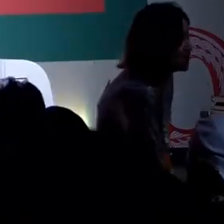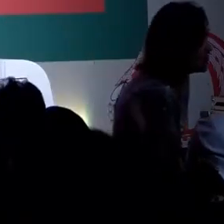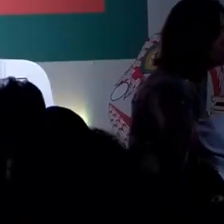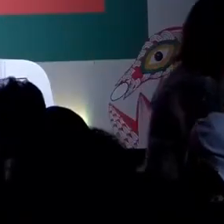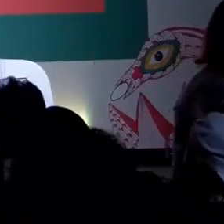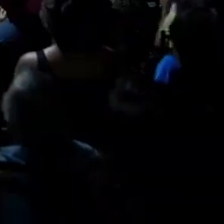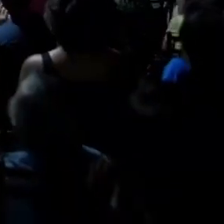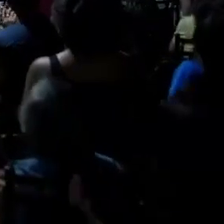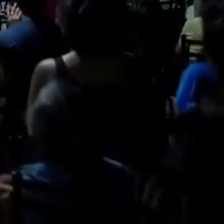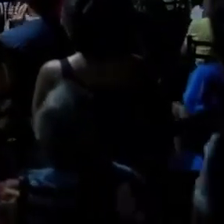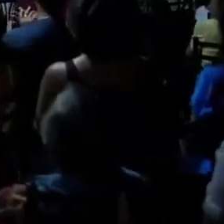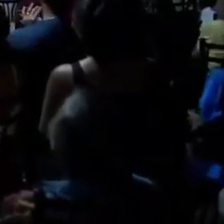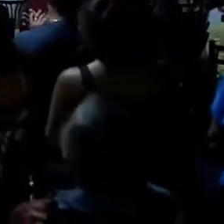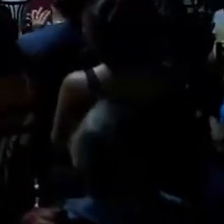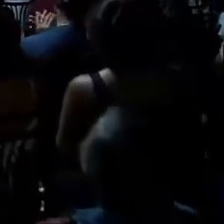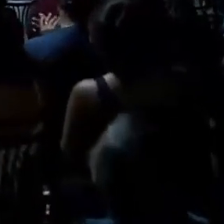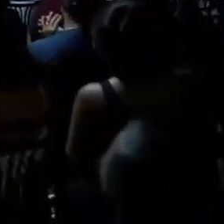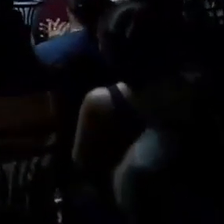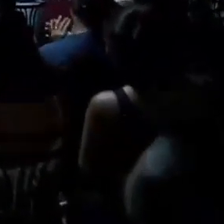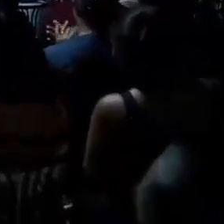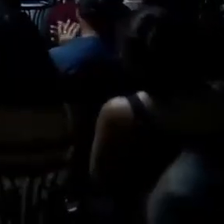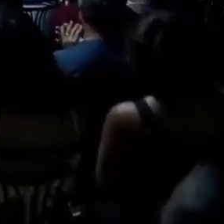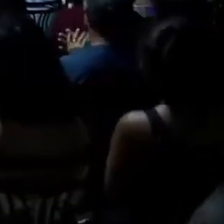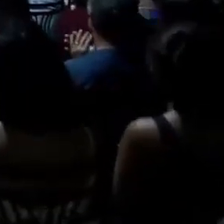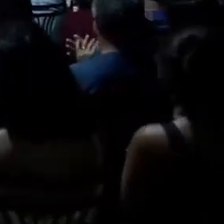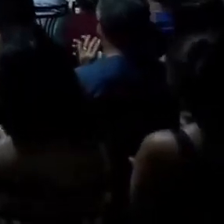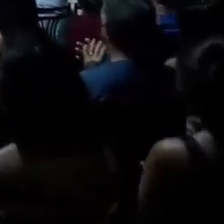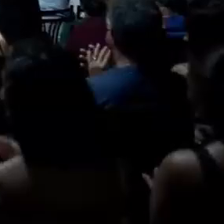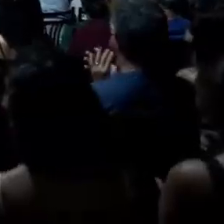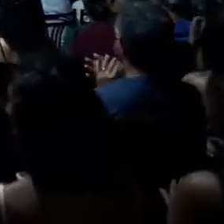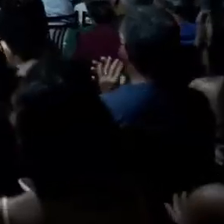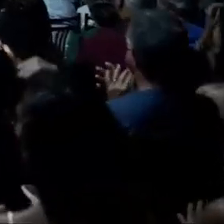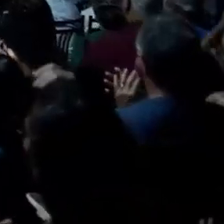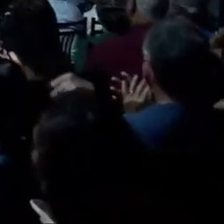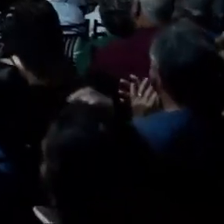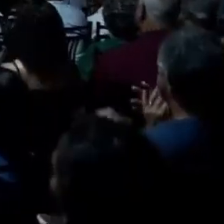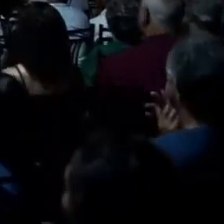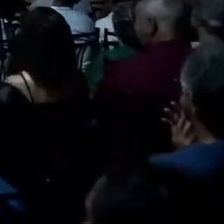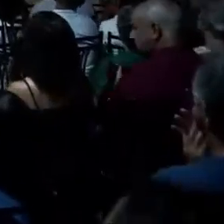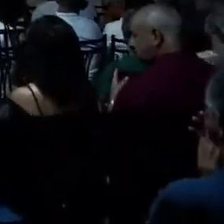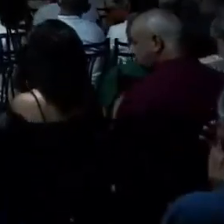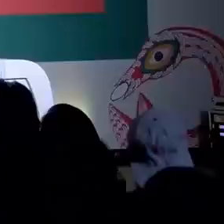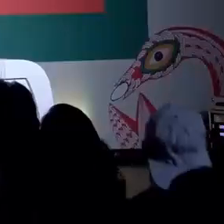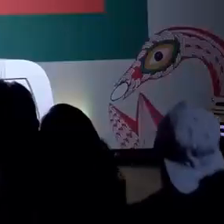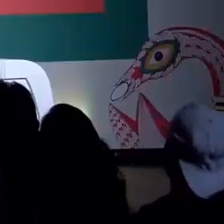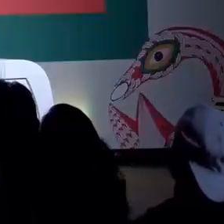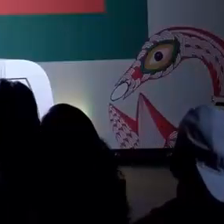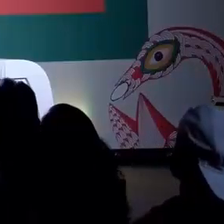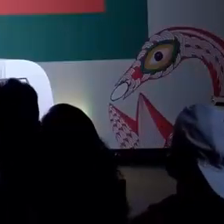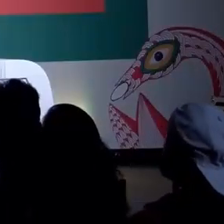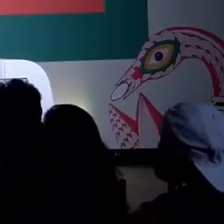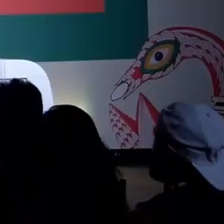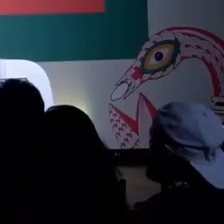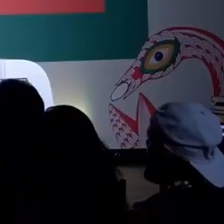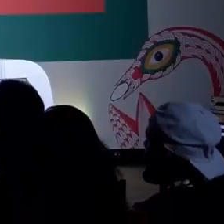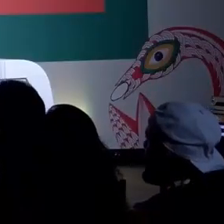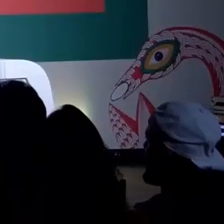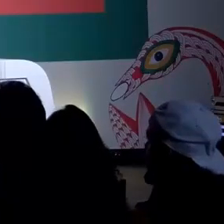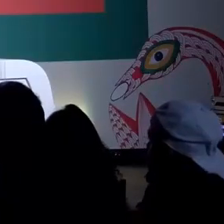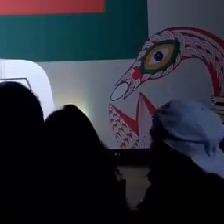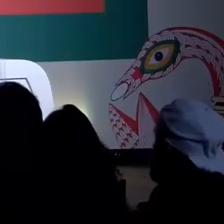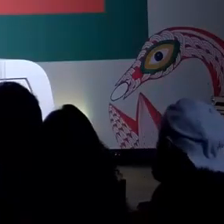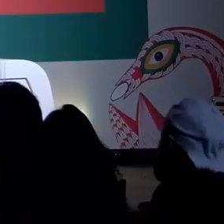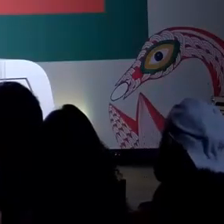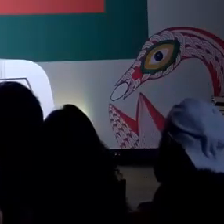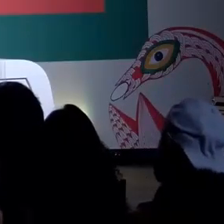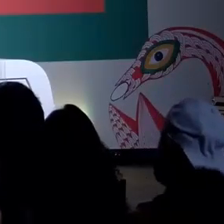Ao fundo, compondo o cenário, há um grande toldo grande em xadrez de tons vinho Eles são e azul escuro. os autores À homenageados direita, por- há um banner por grande